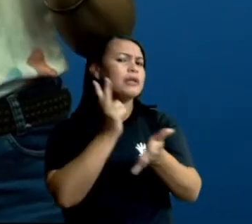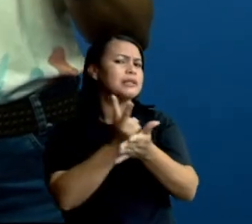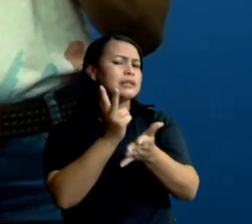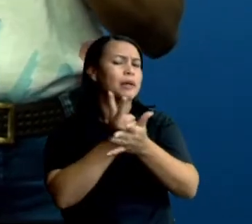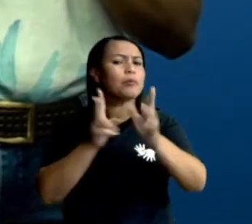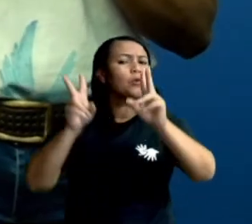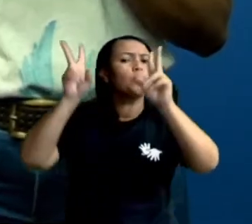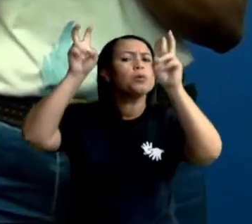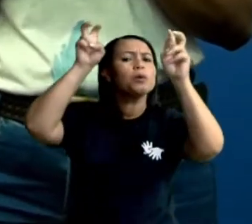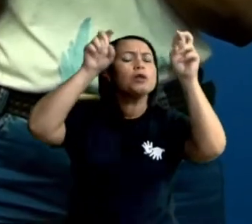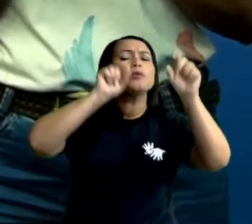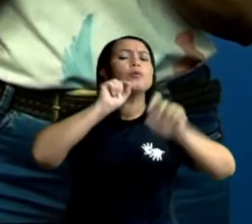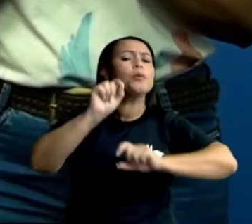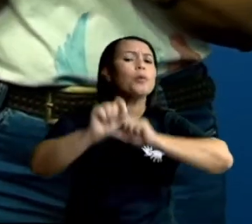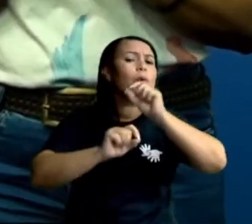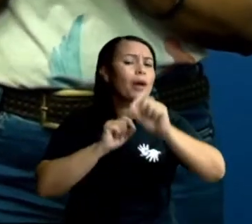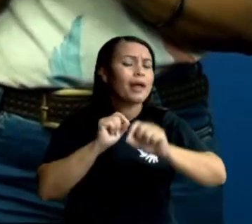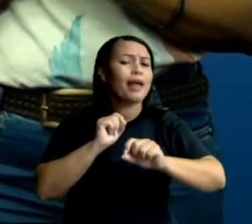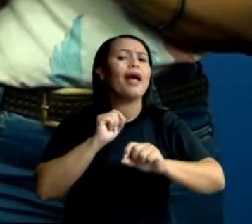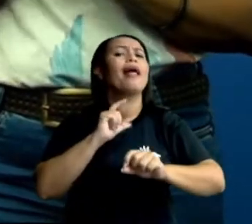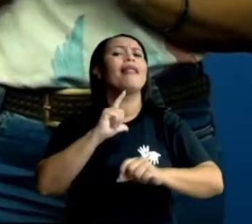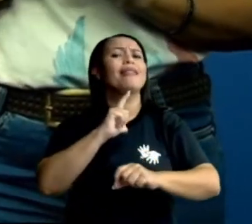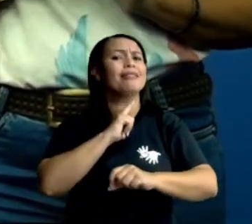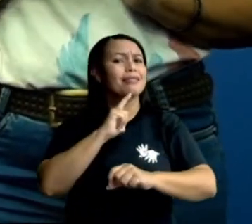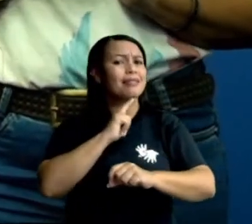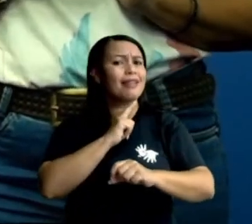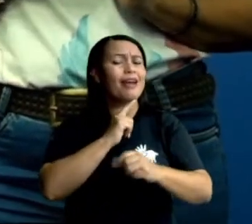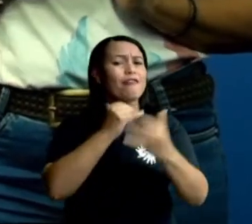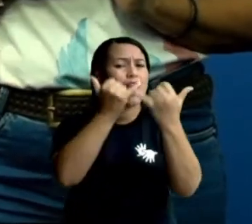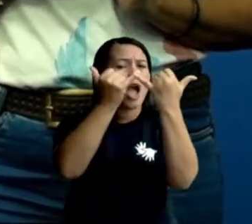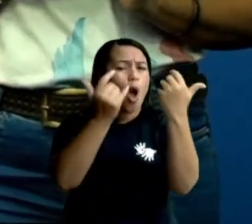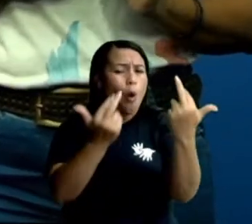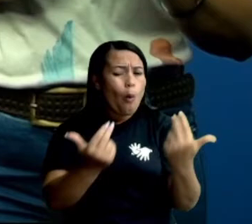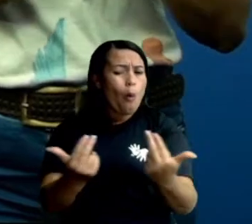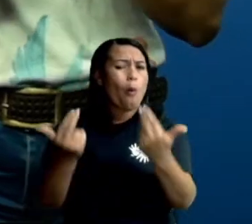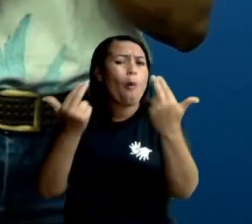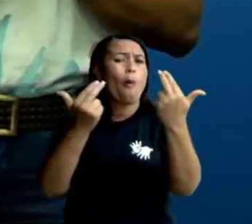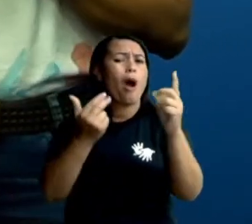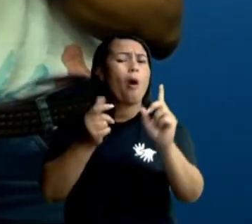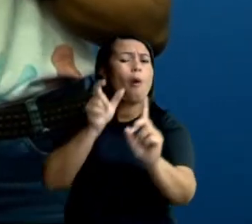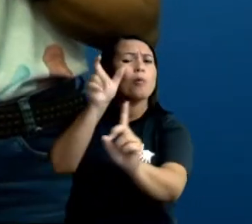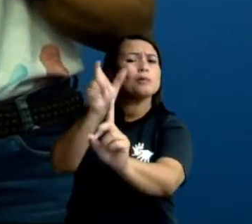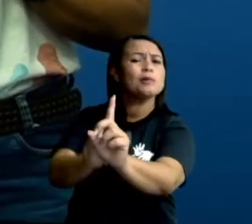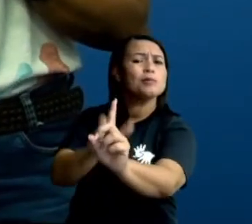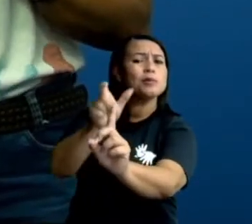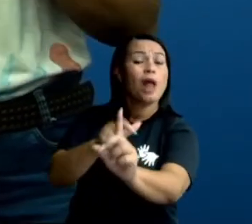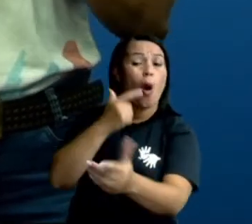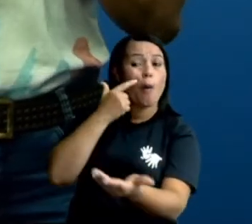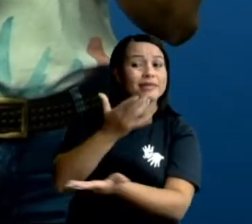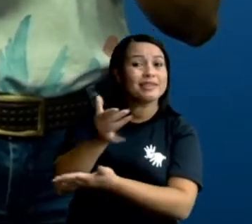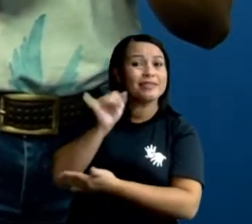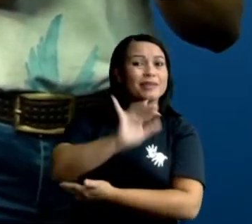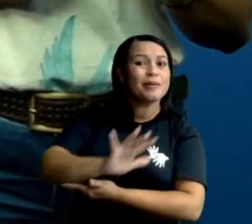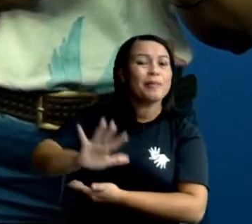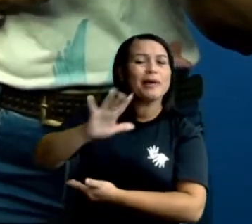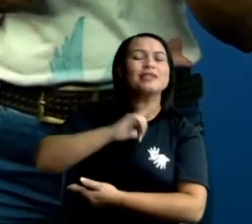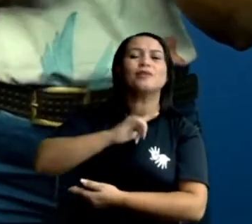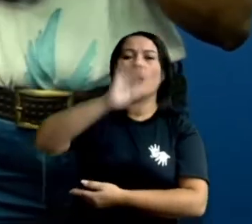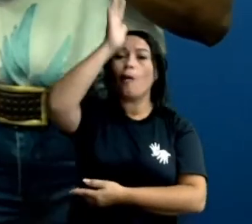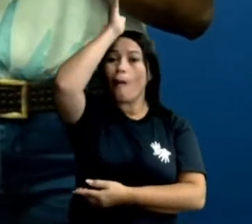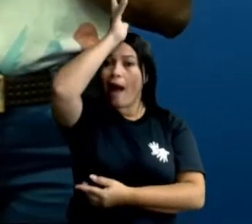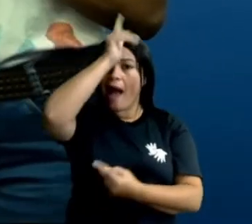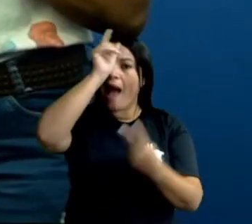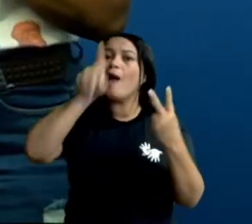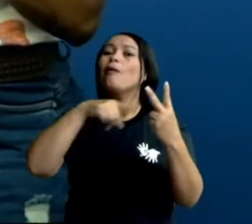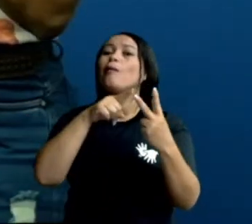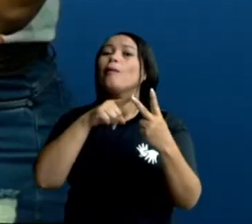das fábulas, elas sempre têm a ver com os seus personagens. Então, nessa imagem que eu tenho aqui, ó, o galo